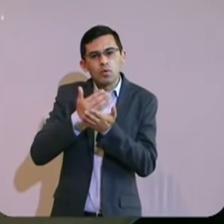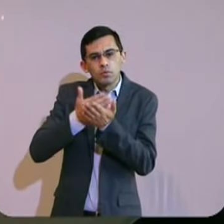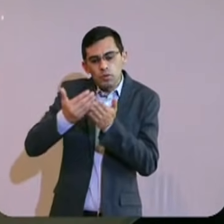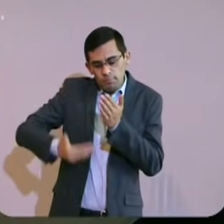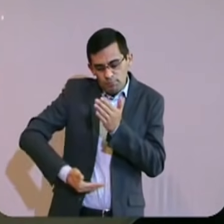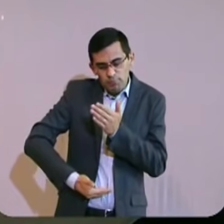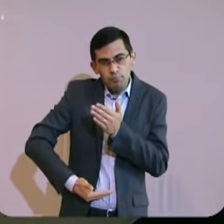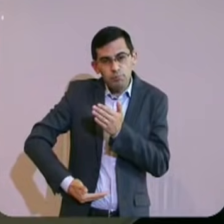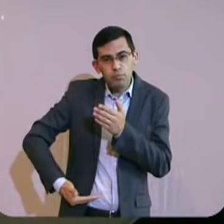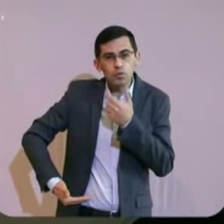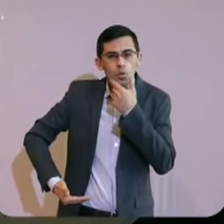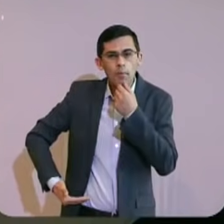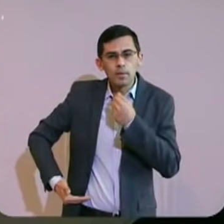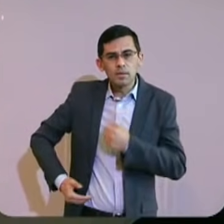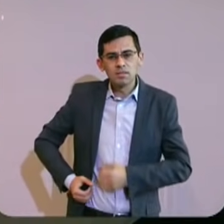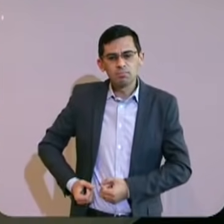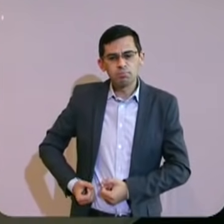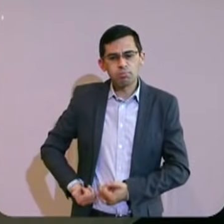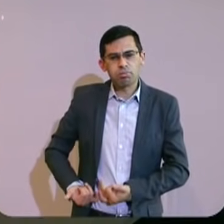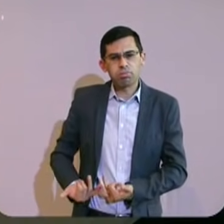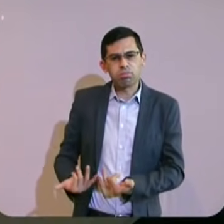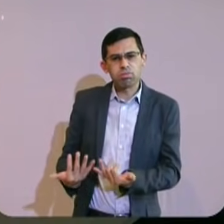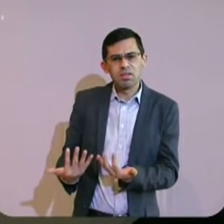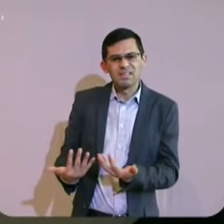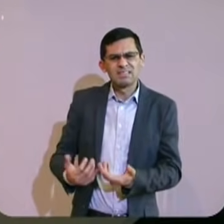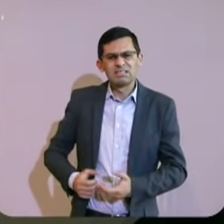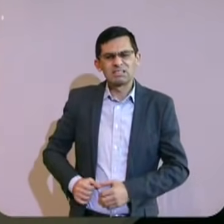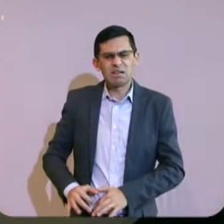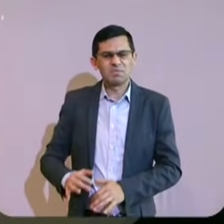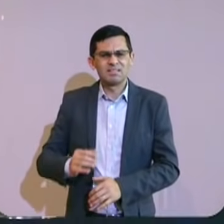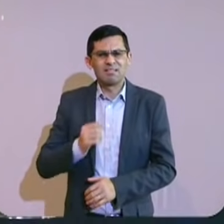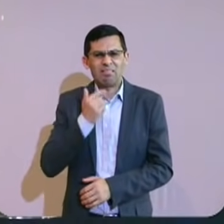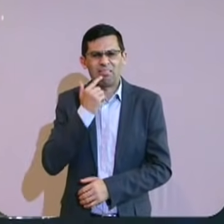a barriga do paciente, começou a verter pus. Ele diz: aí está o problema.